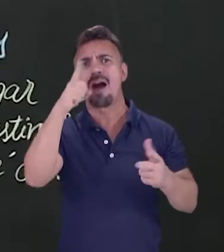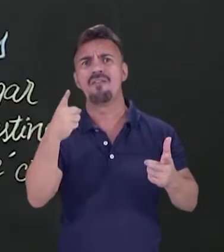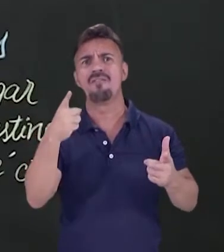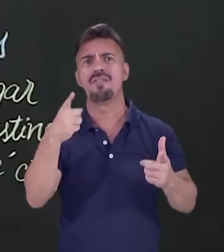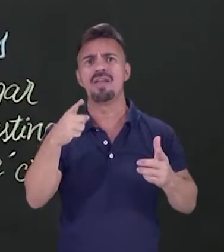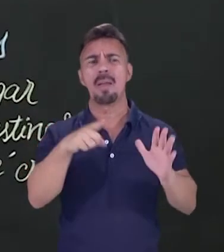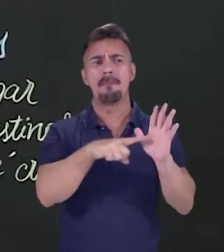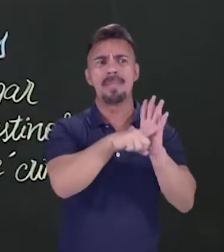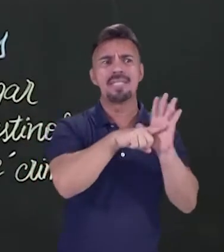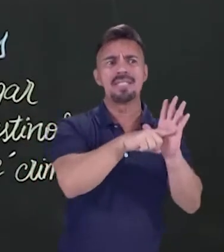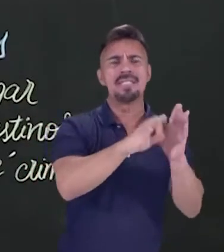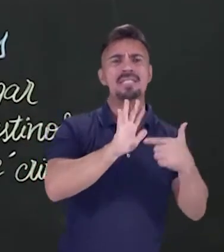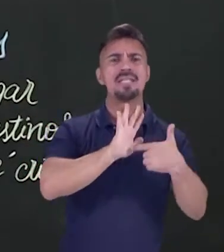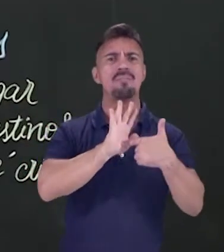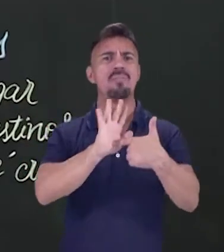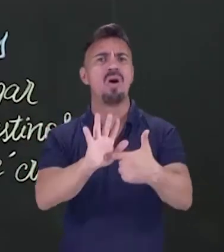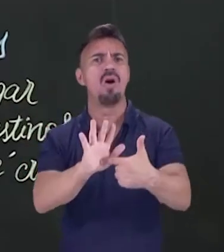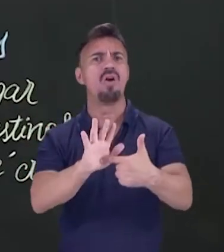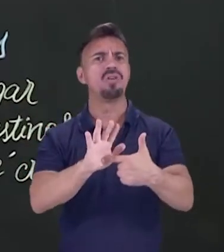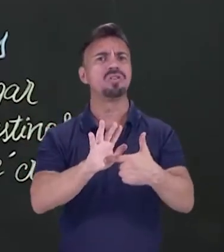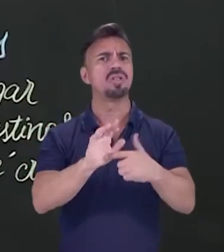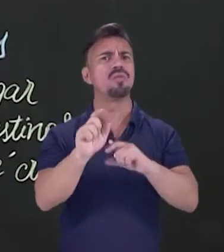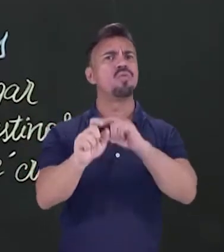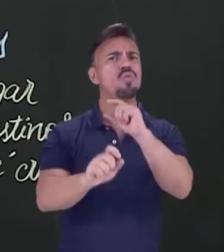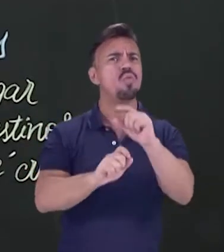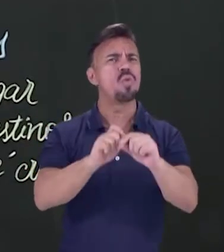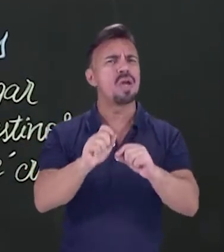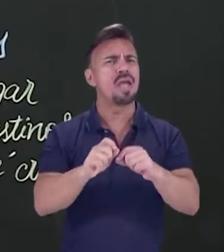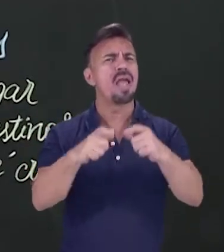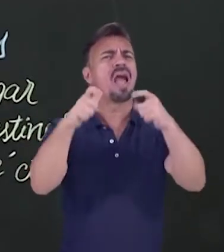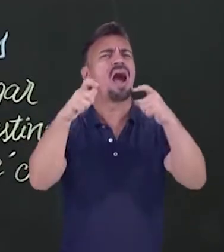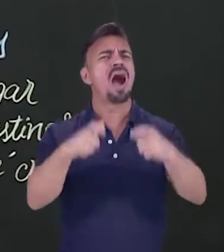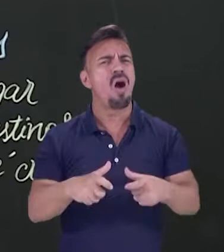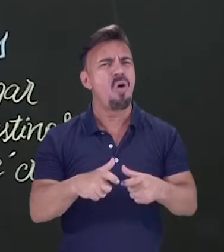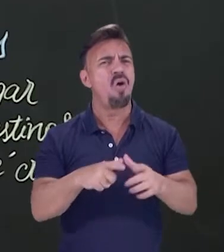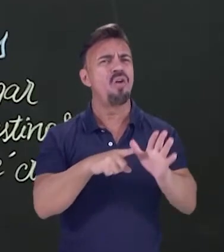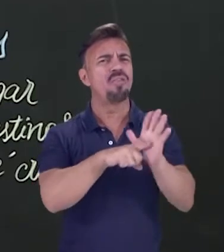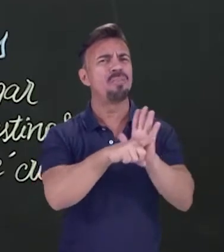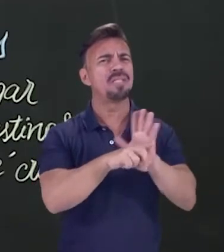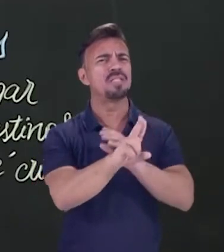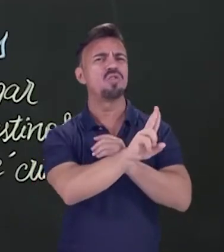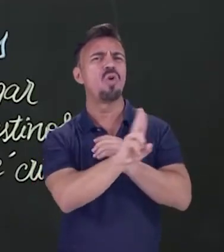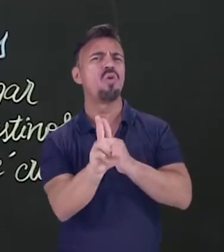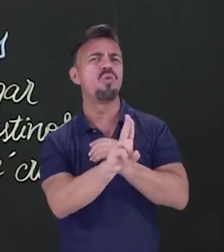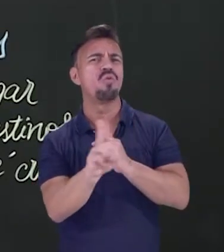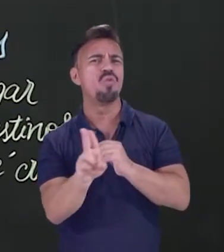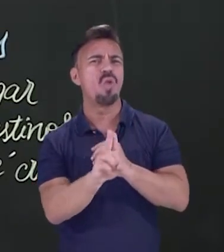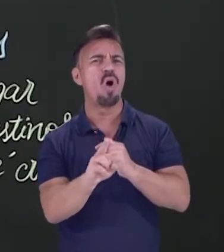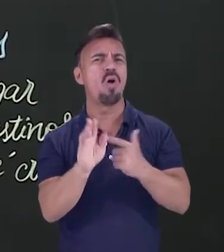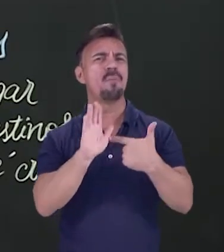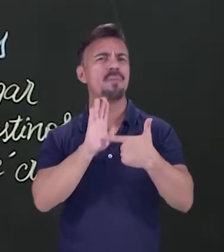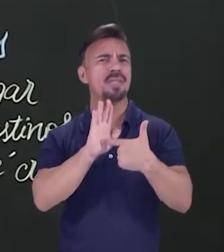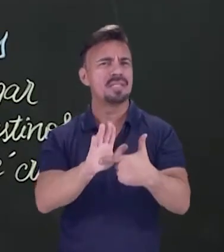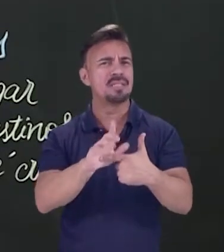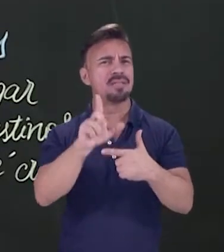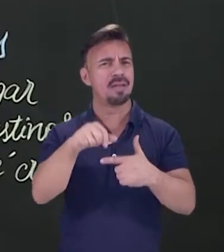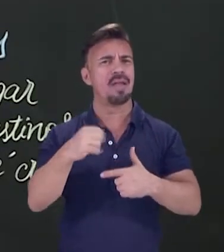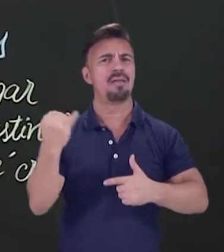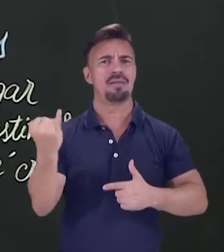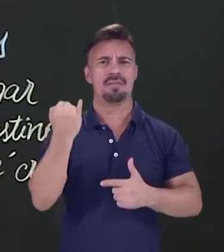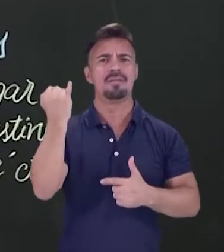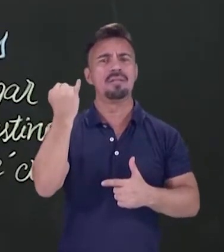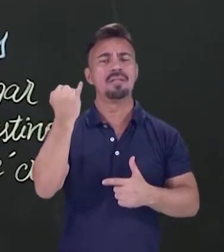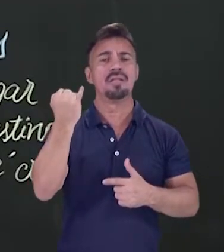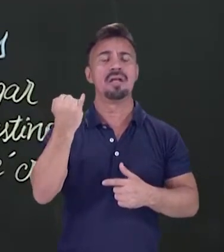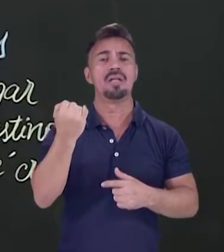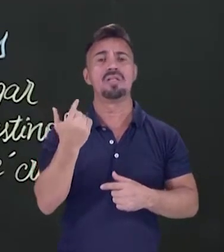pesquisas mostram que, ou seja, pesquisas mostram. Então apresente a fonte dessa pesquisa, a fonte desses dados. Esse é um recurso muito interessante